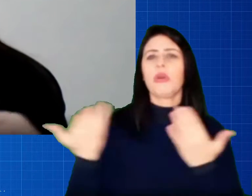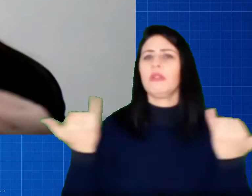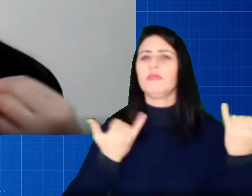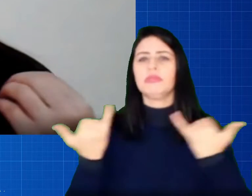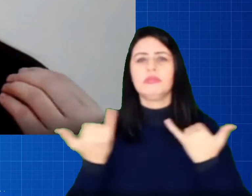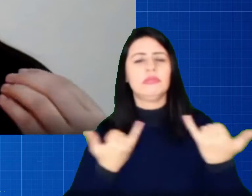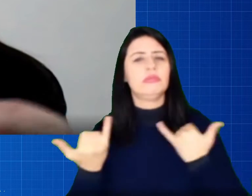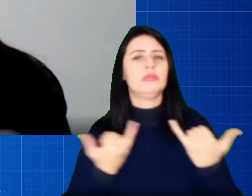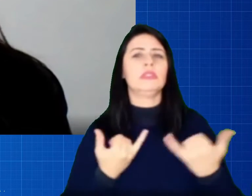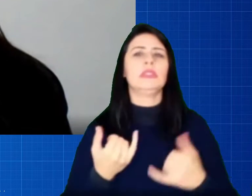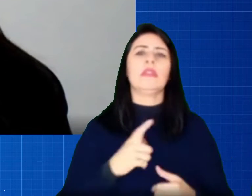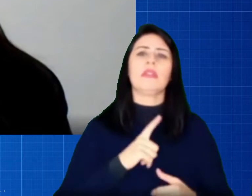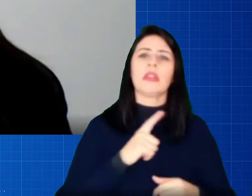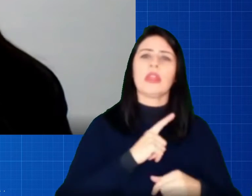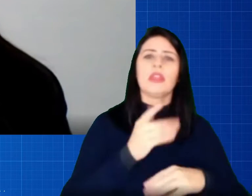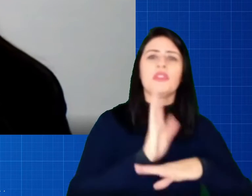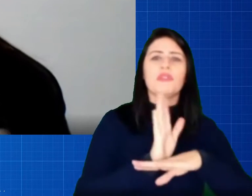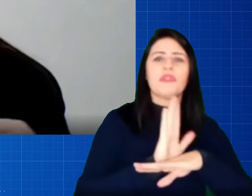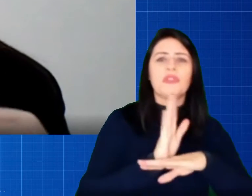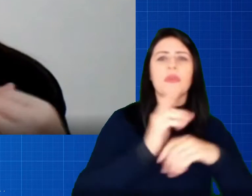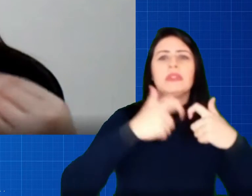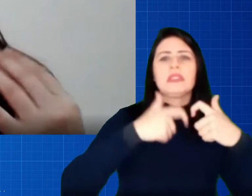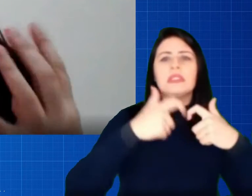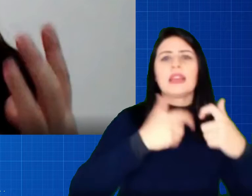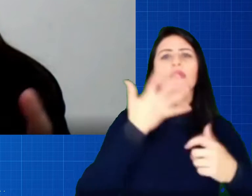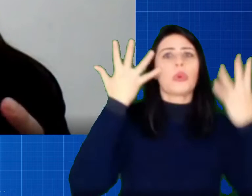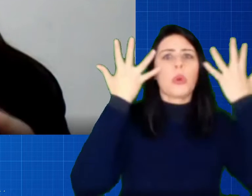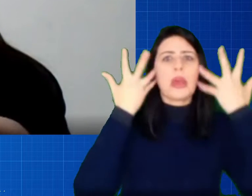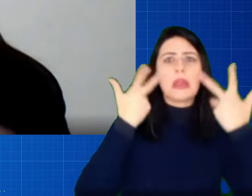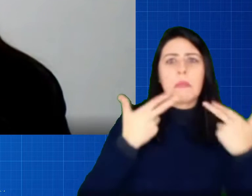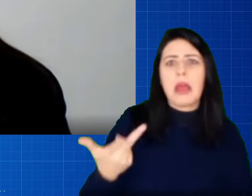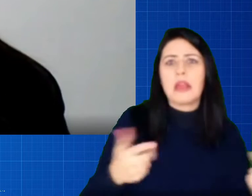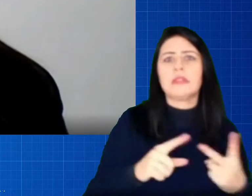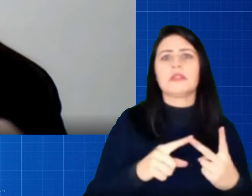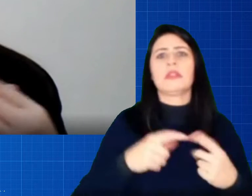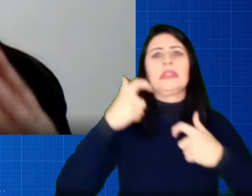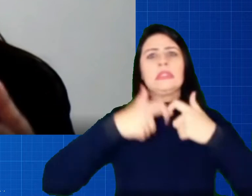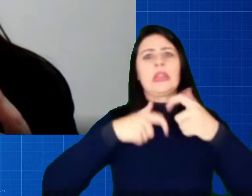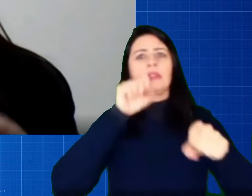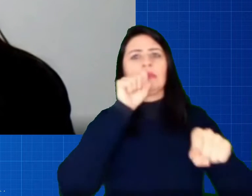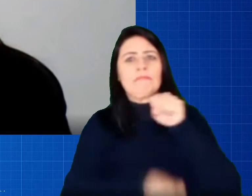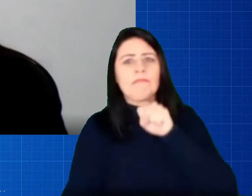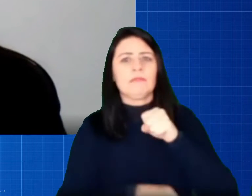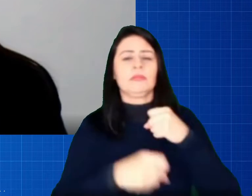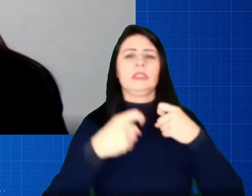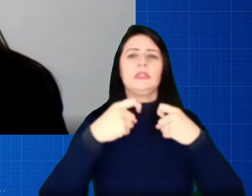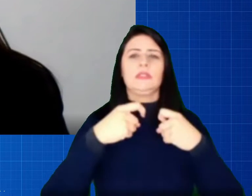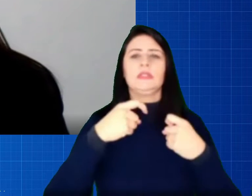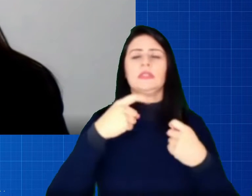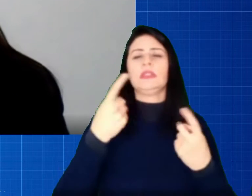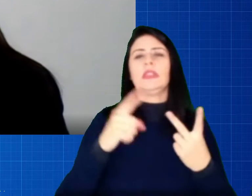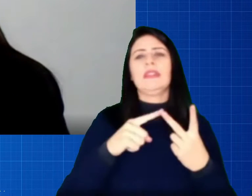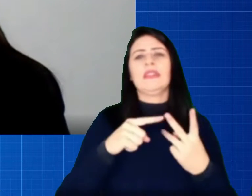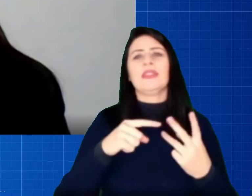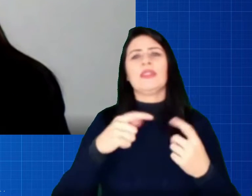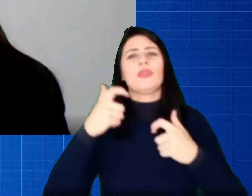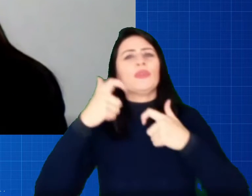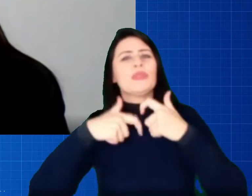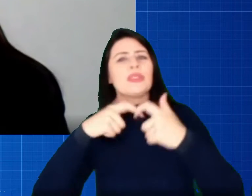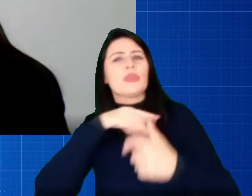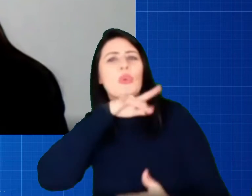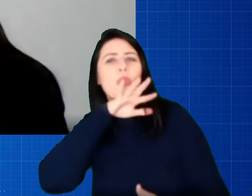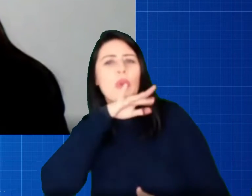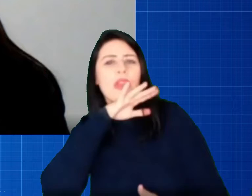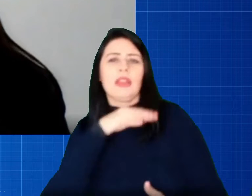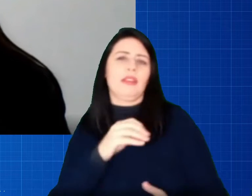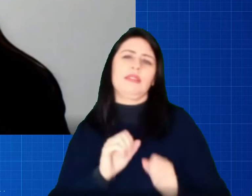por exemplo, vídeos com outros tipos de sexo, por exemplo, o sexo com animais, o sexo forçado, o sexo lado ruim, né? Então, assim, claro que